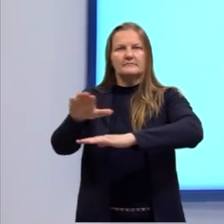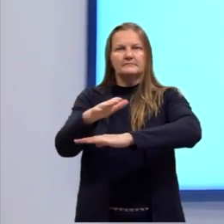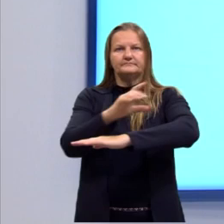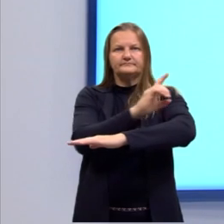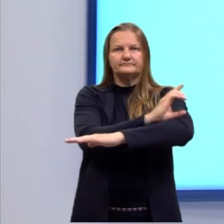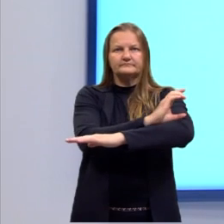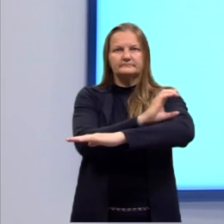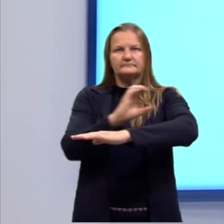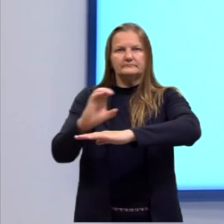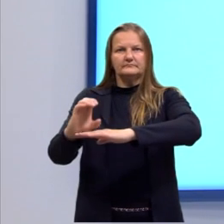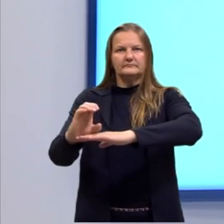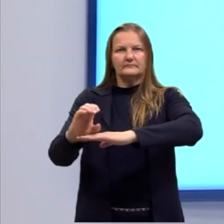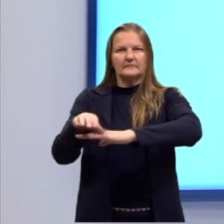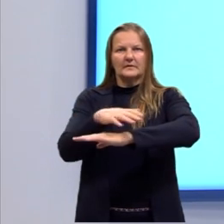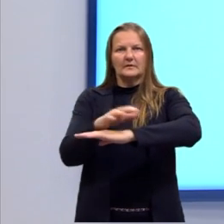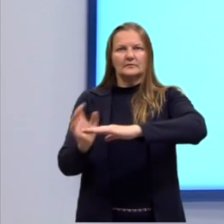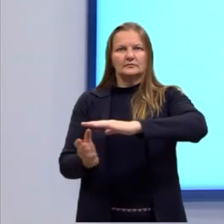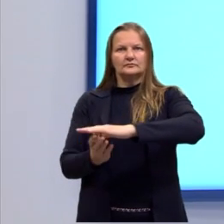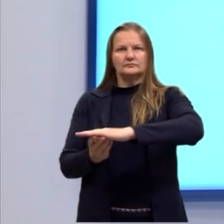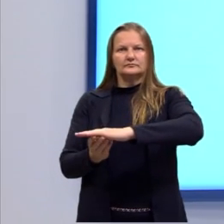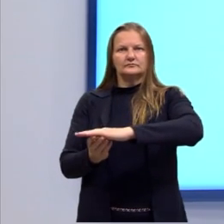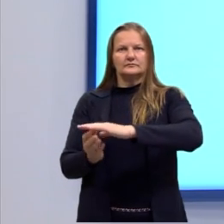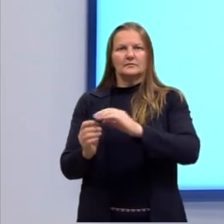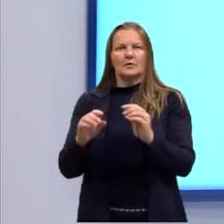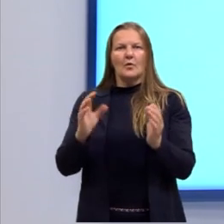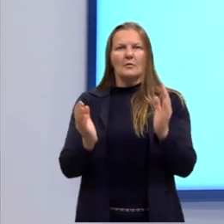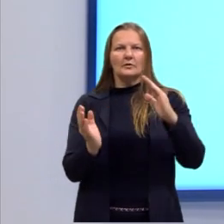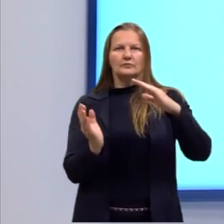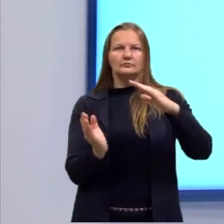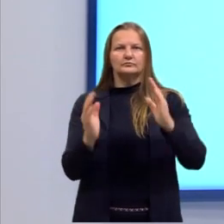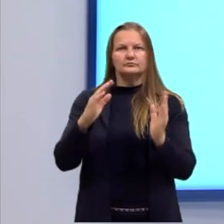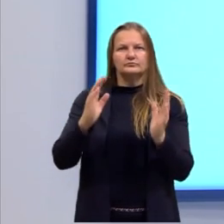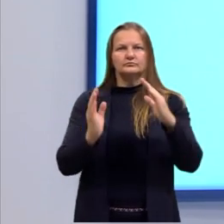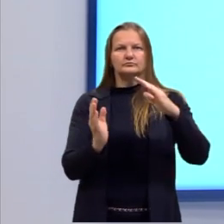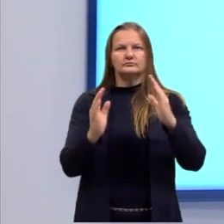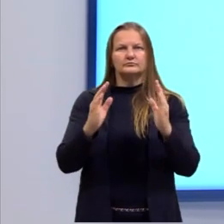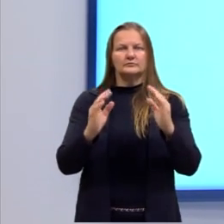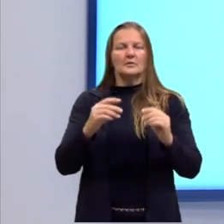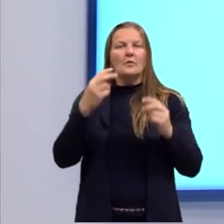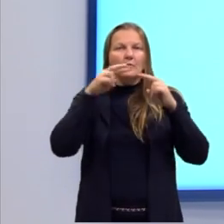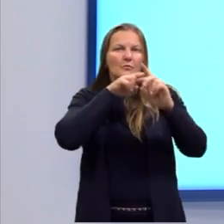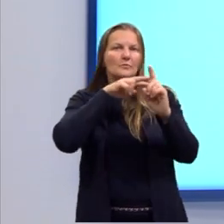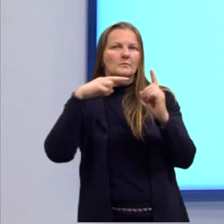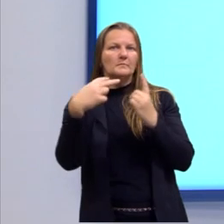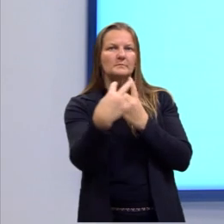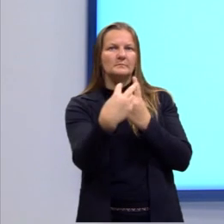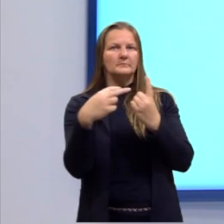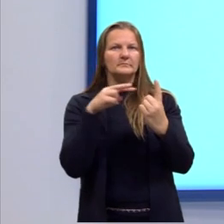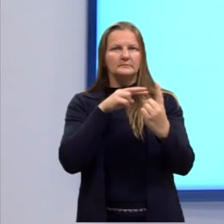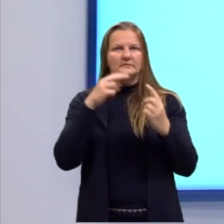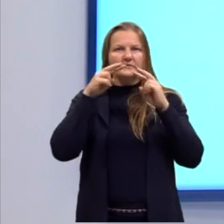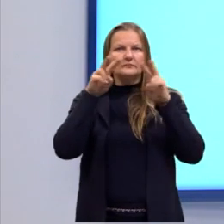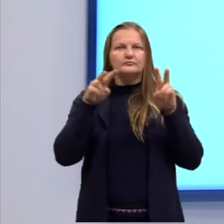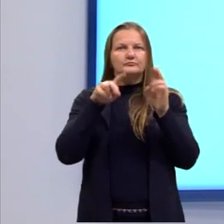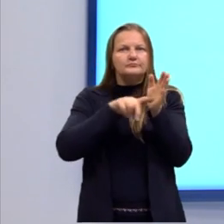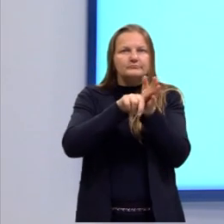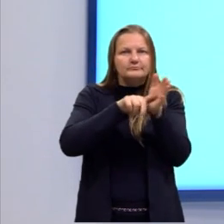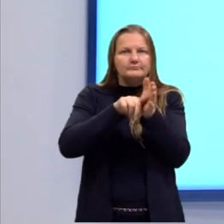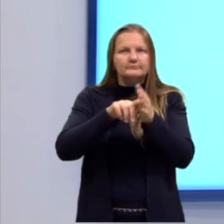da forma como a figura está representada e também do ponto de vista que nós vamos analisar